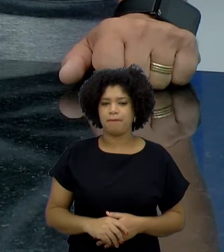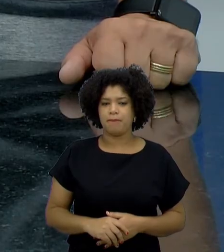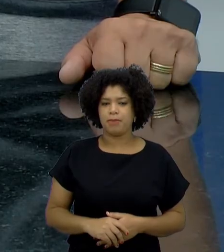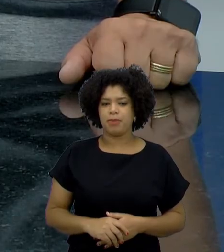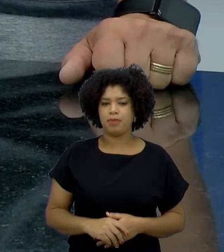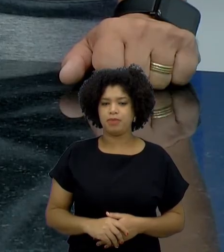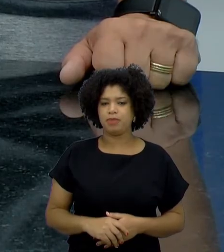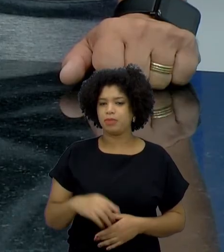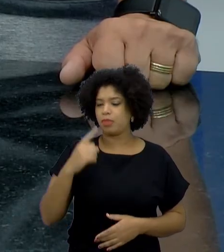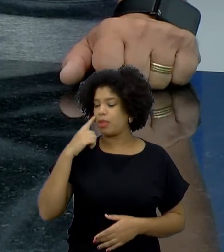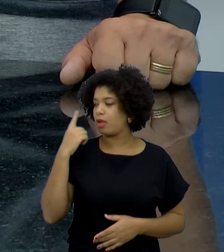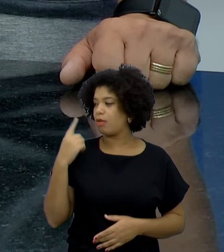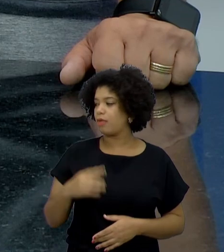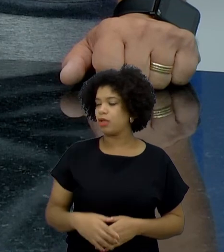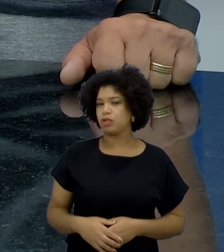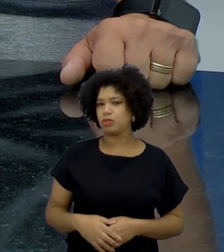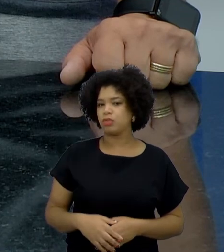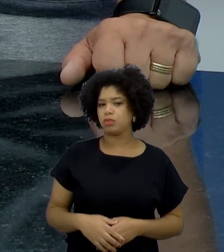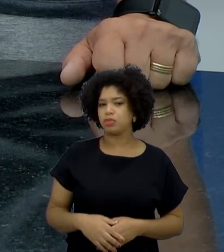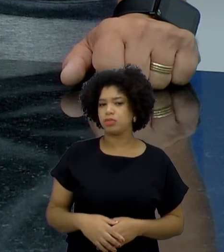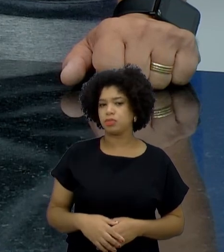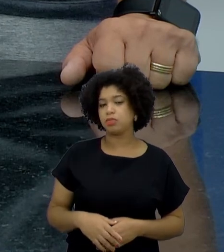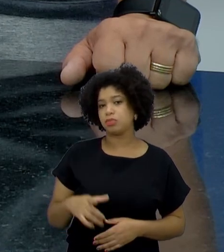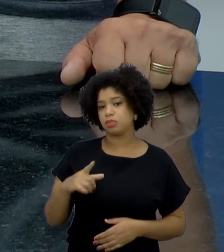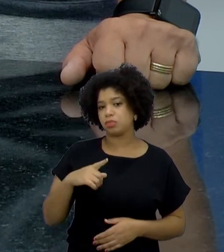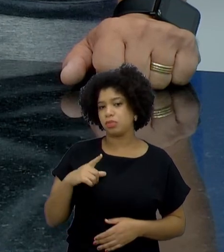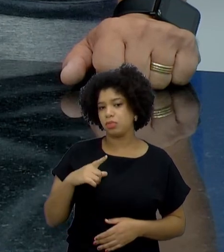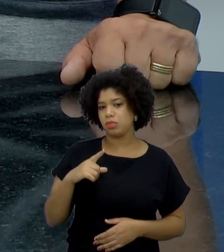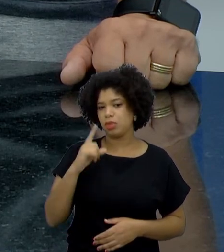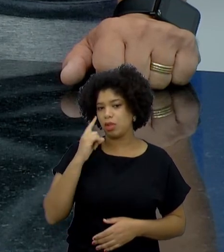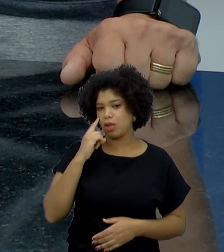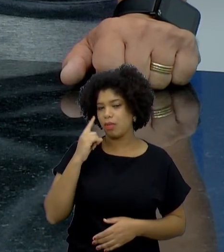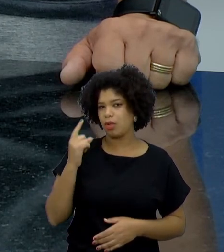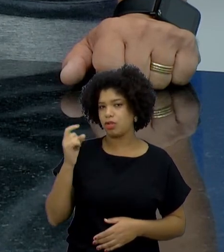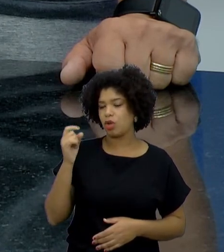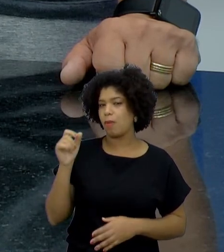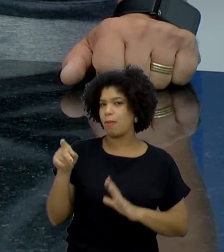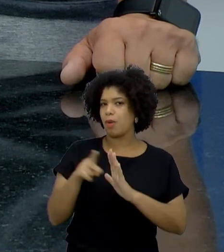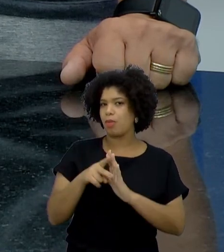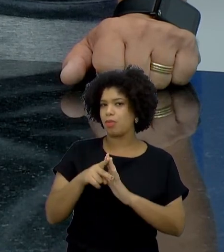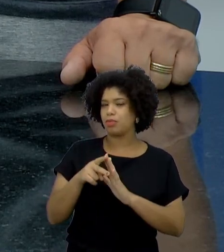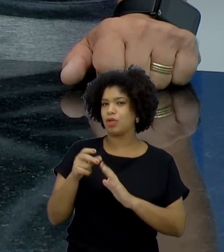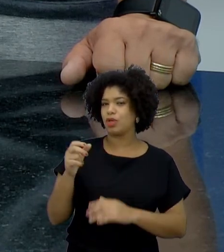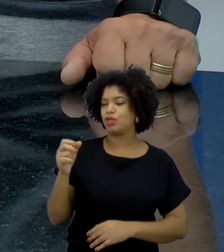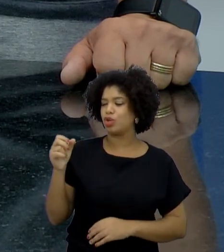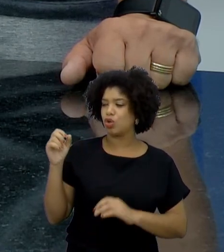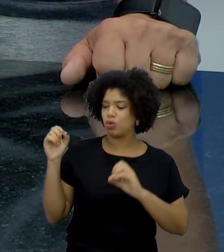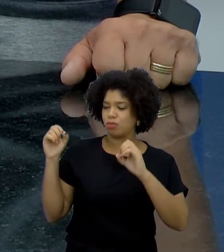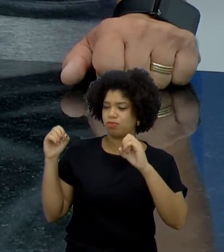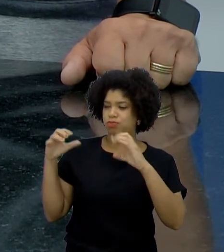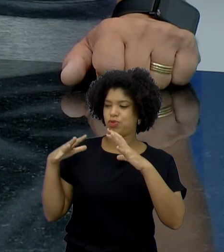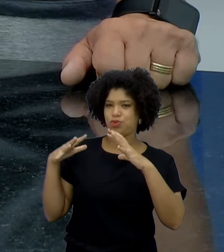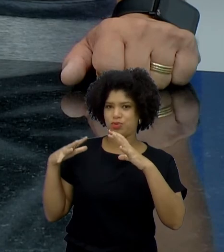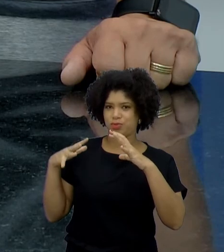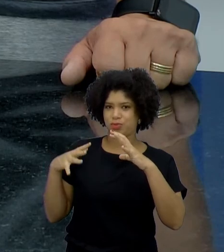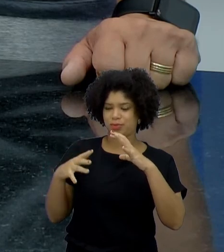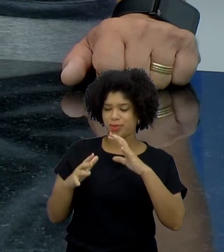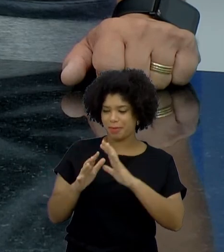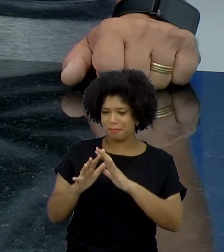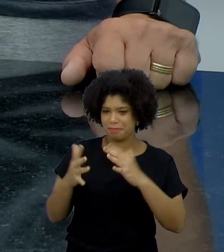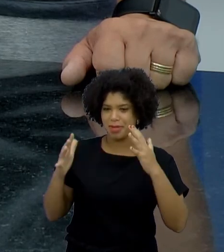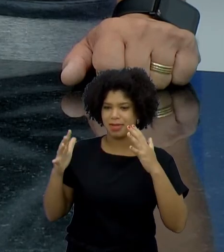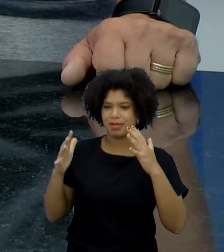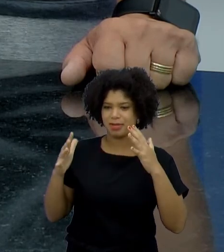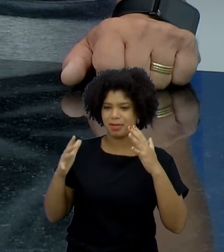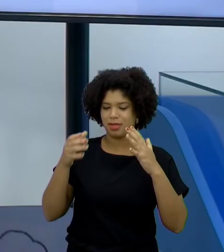Não é necessário que ela tenha um pouquinho de água, você está vendo que ela tem brilho, ela está refletindo justamente aí as luzes que são